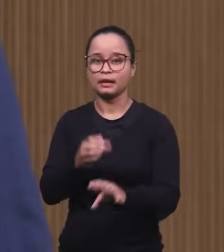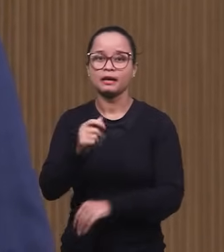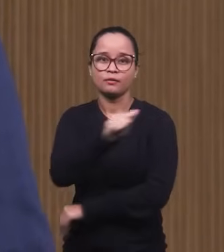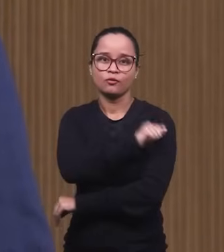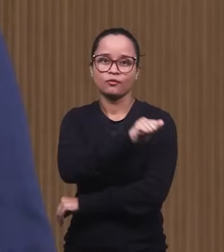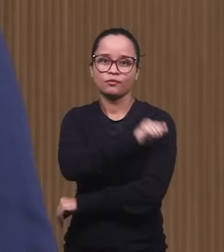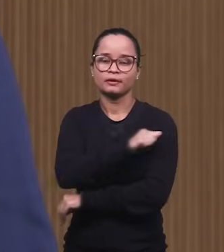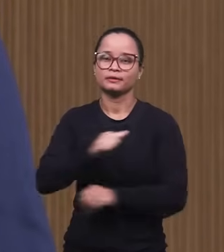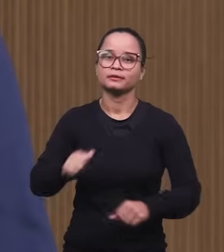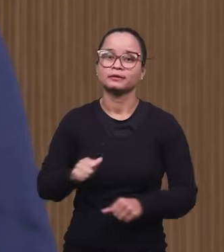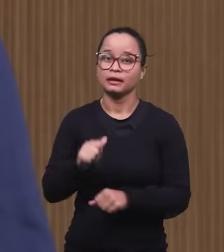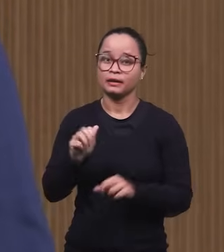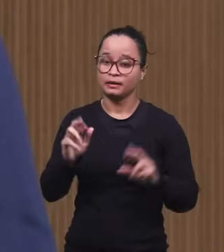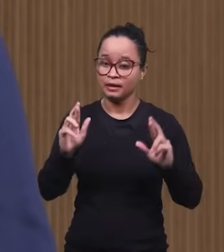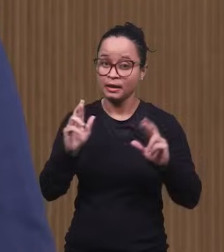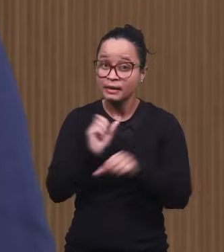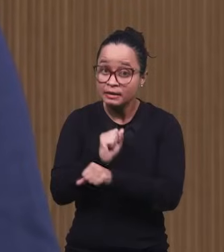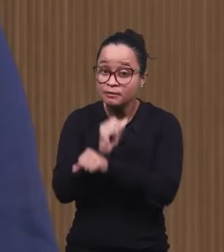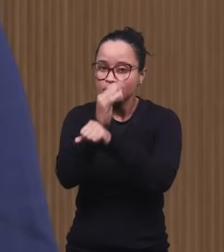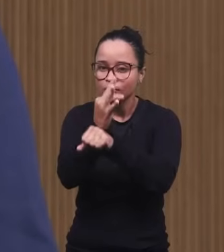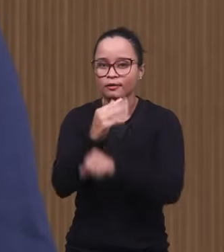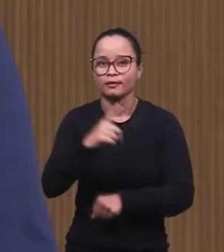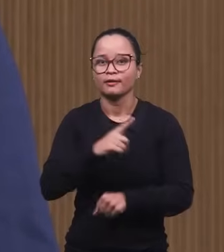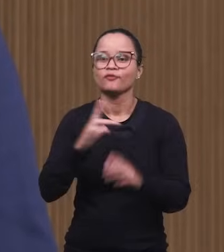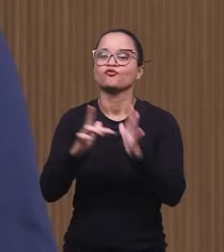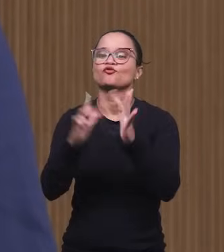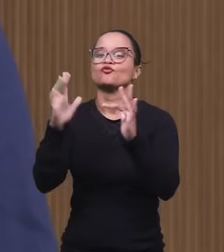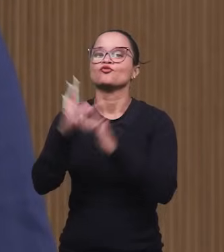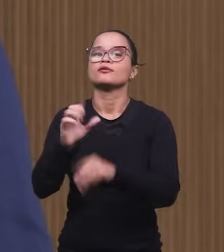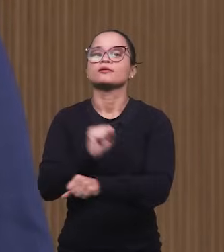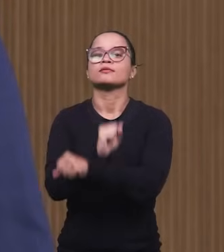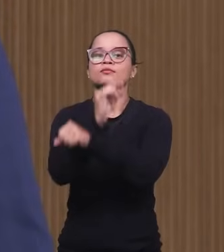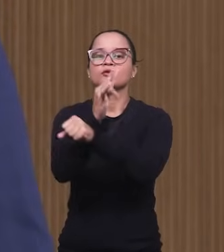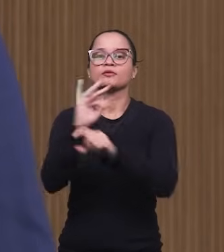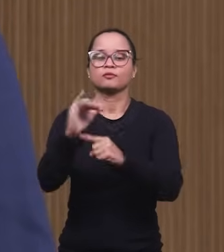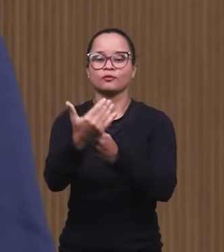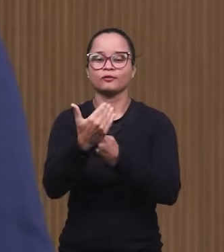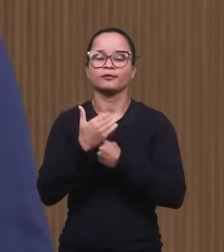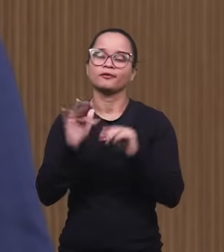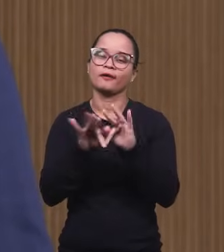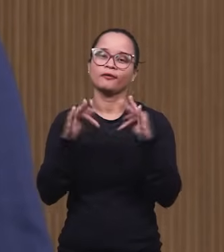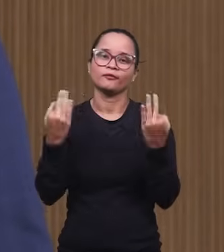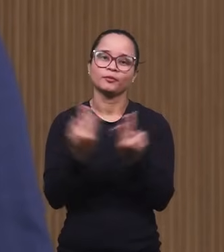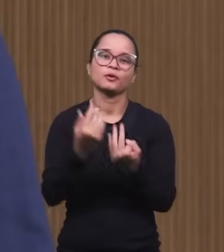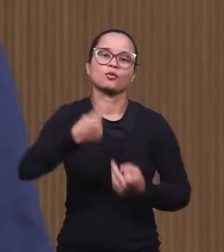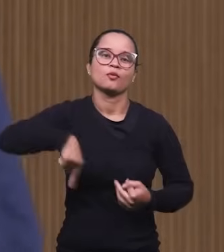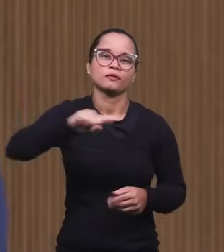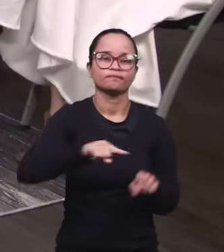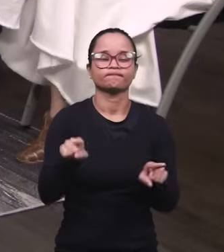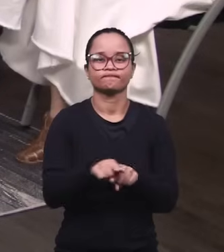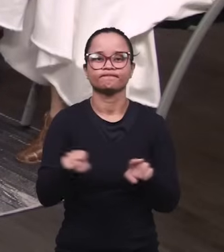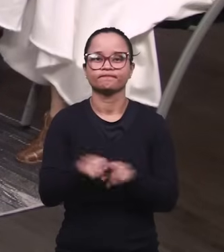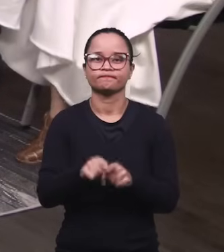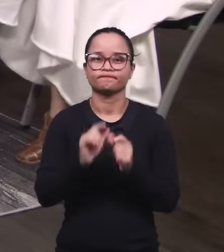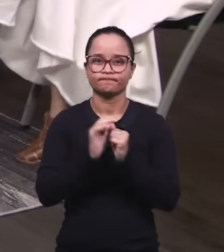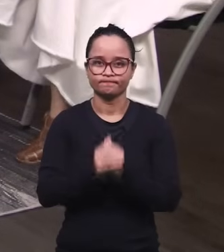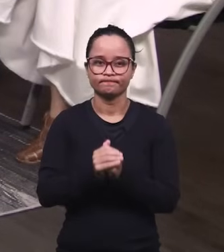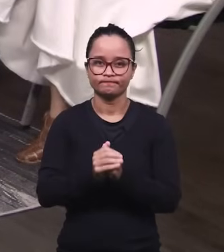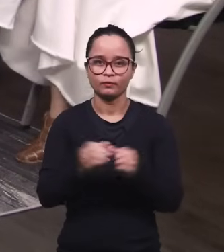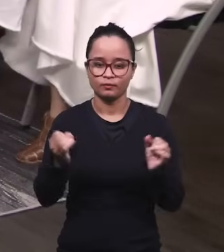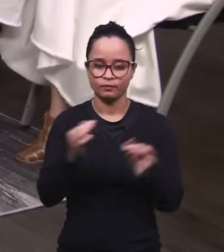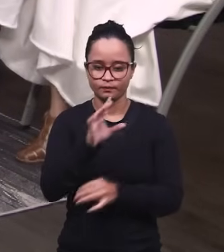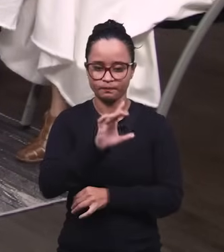esse aluno que há uma esperança, que Jesus é a nossa esperança, que Ele nos guarda e guarda a nossa família. Amém? Glória a